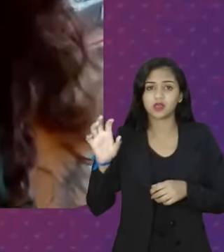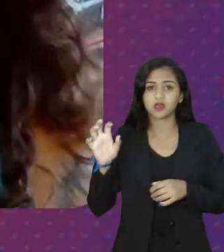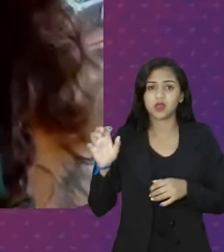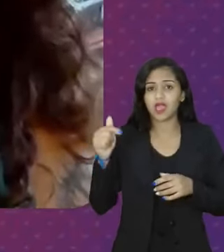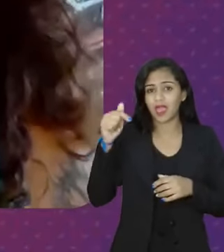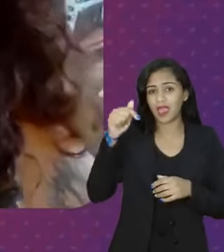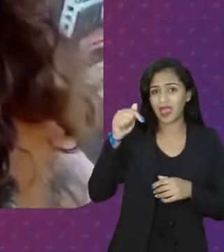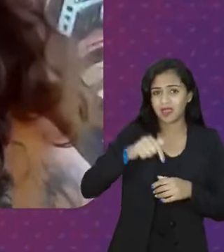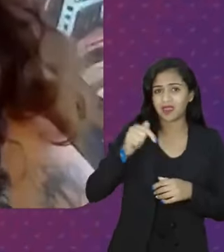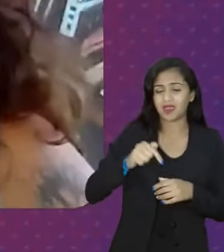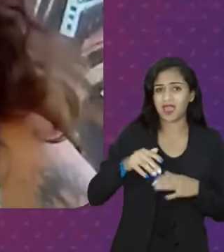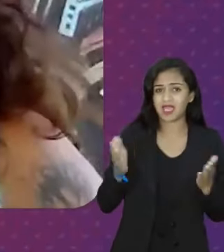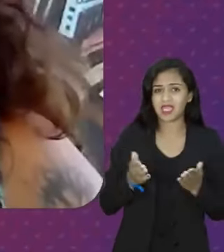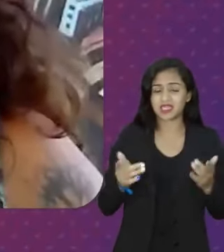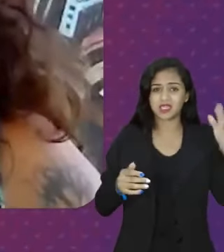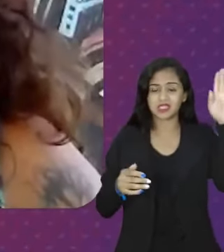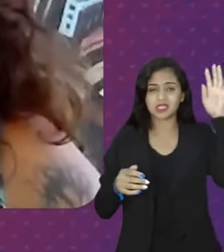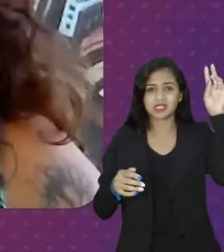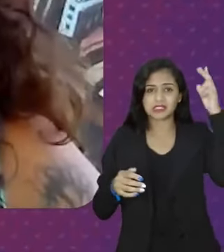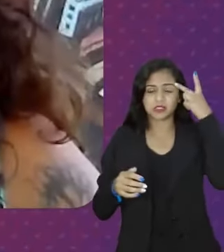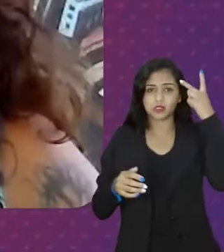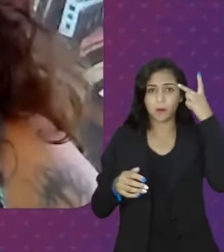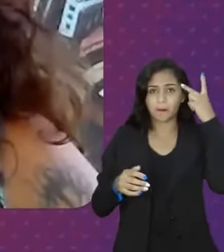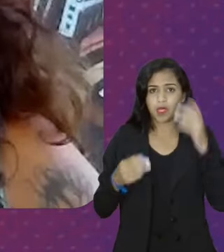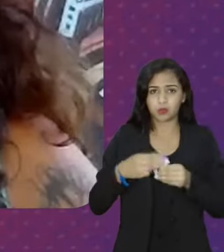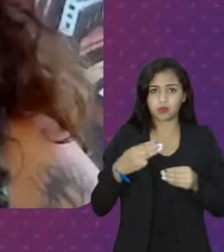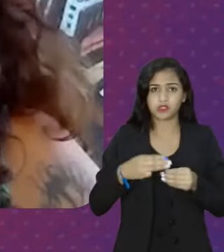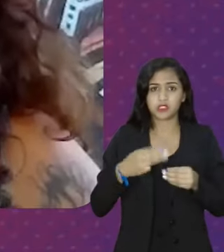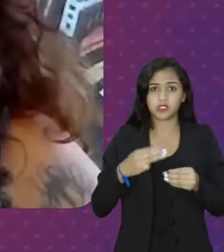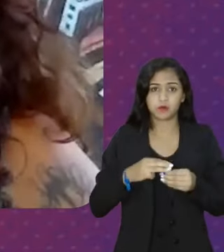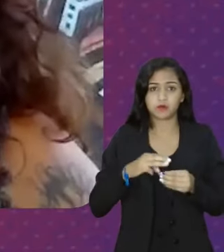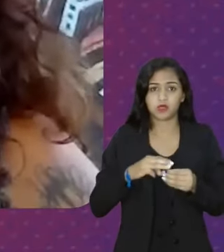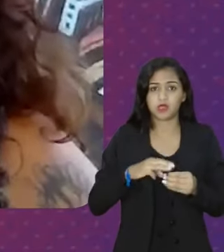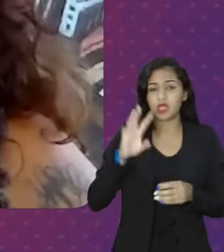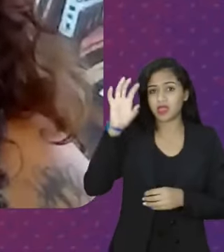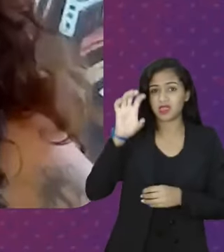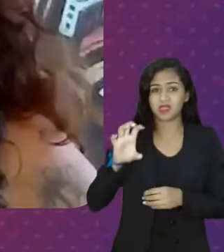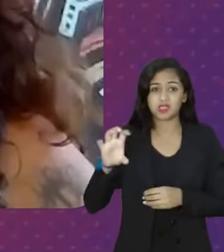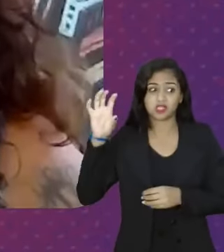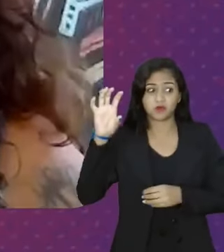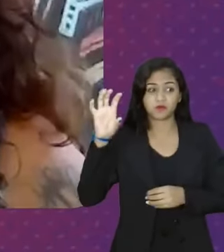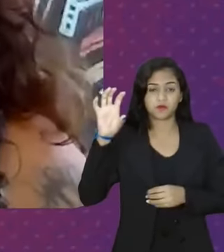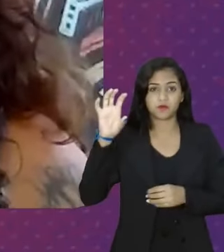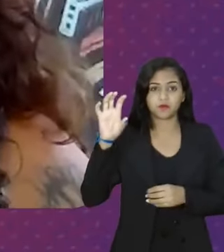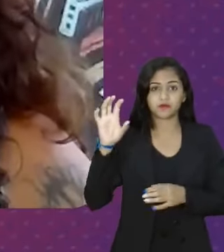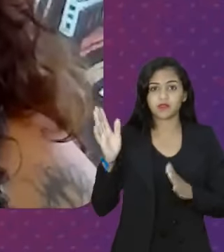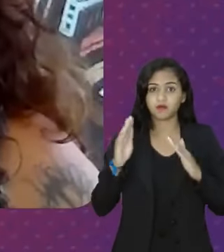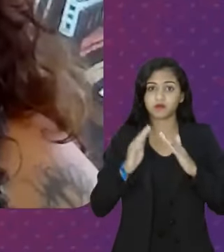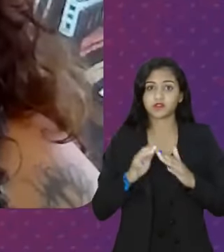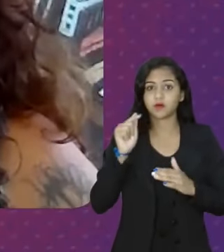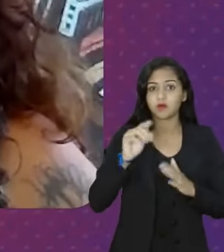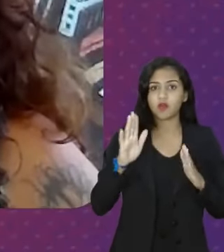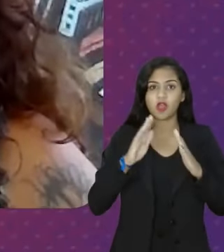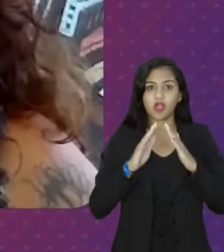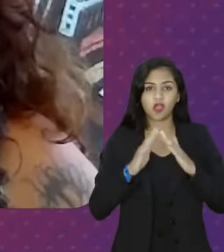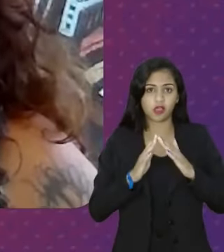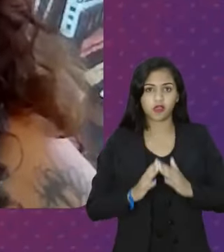município, em São Paulo, é de acordo com a sua região que você atua. Então, se você mora na região,